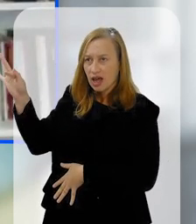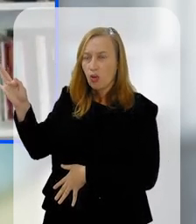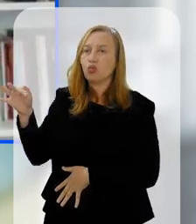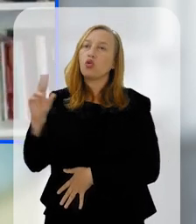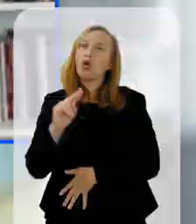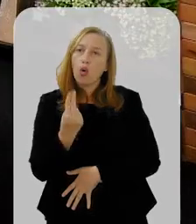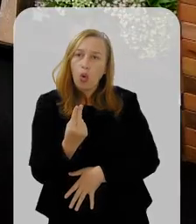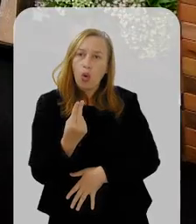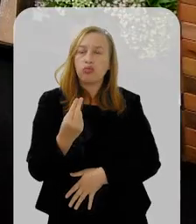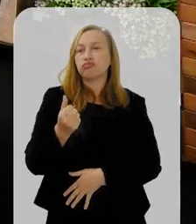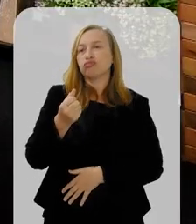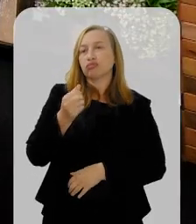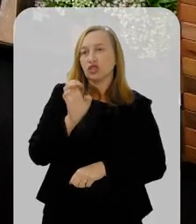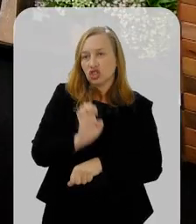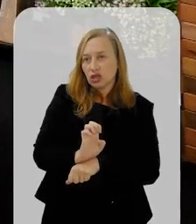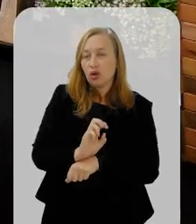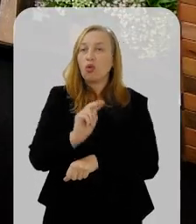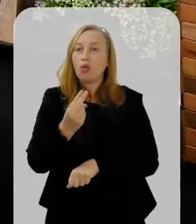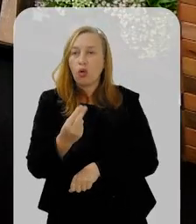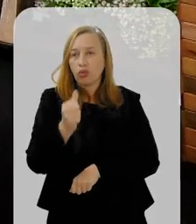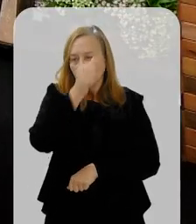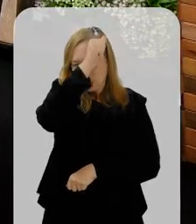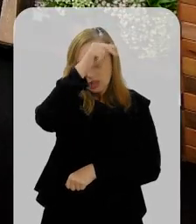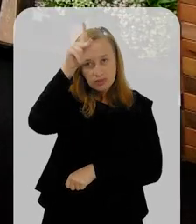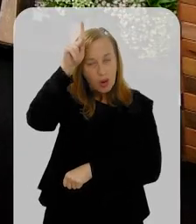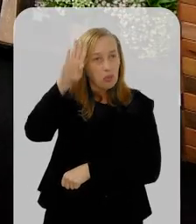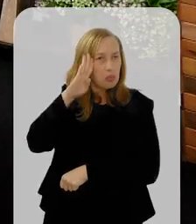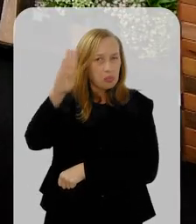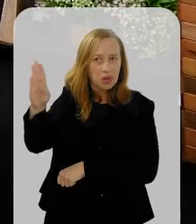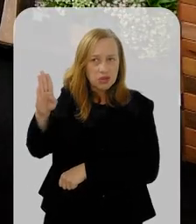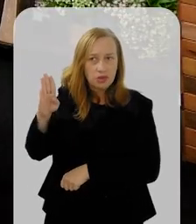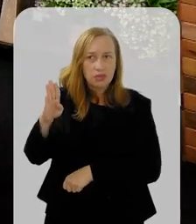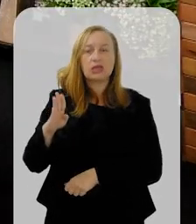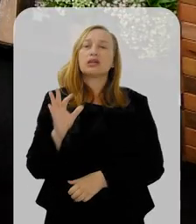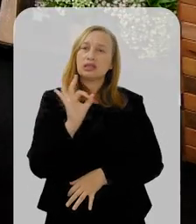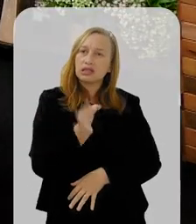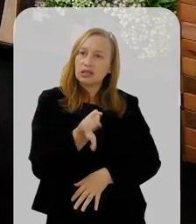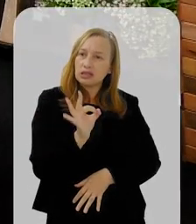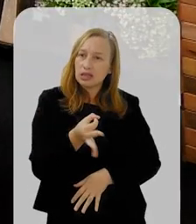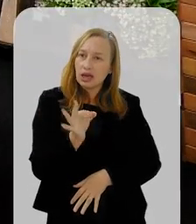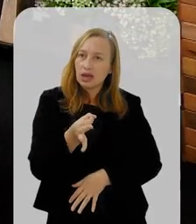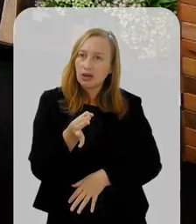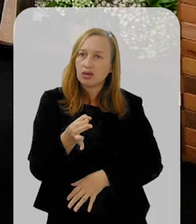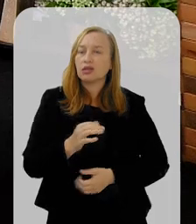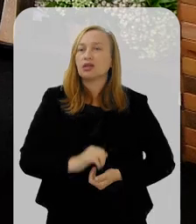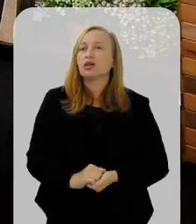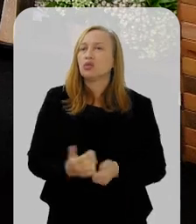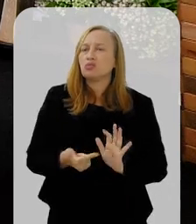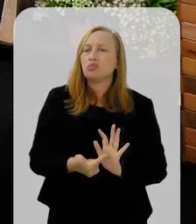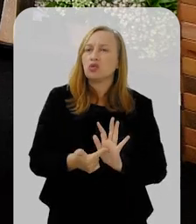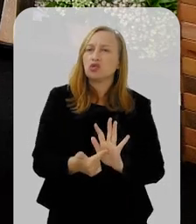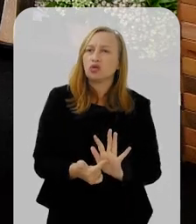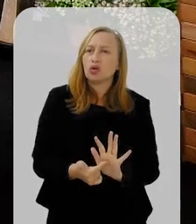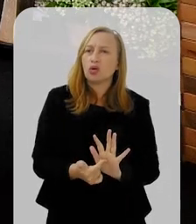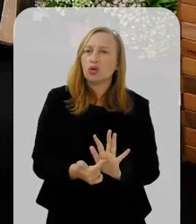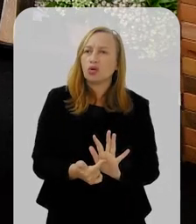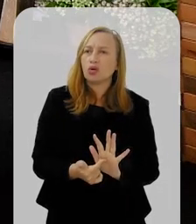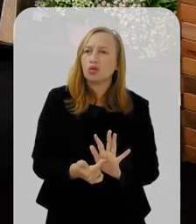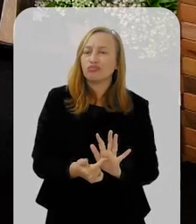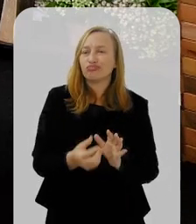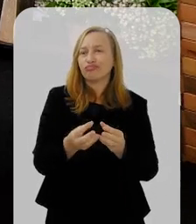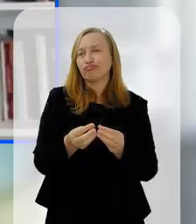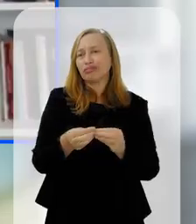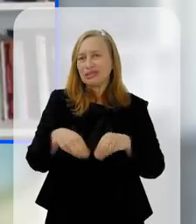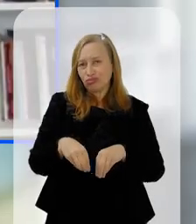federal, na municipal, na estadual e principalmente nas Legal. municipais, isso de fato nos levou a um